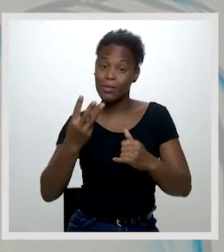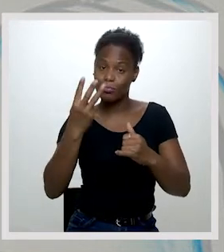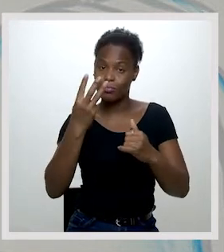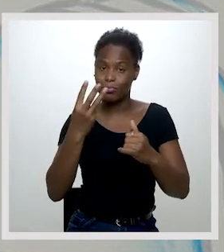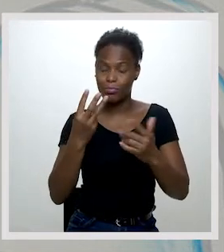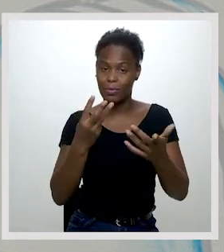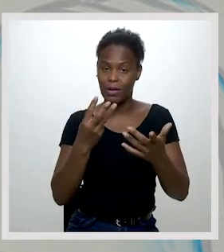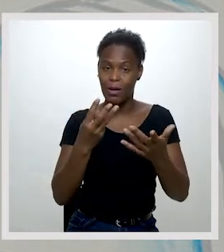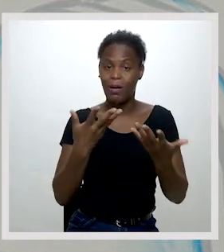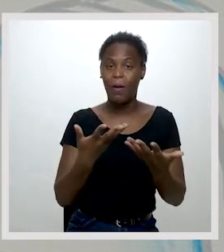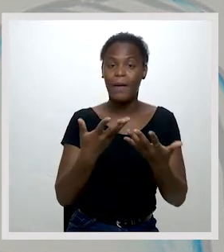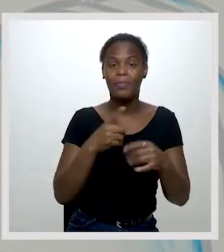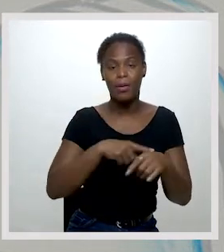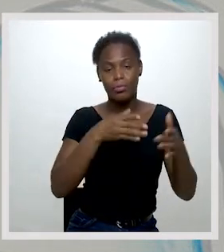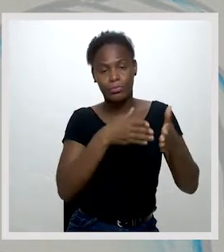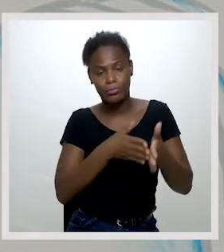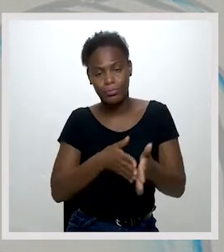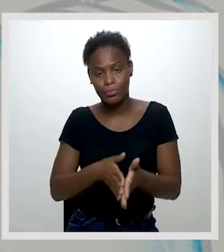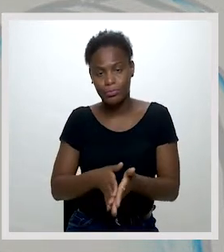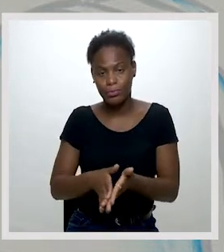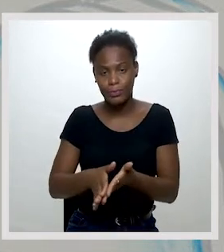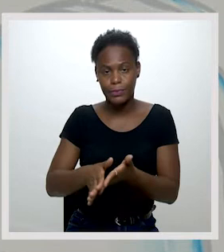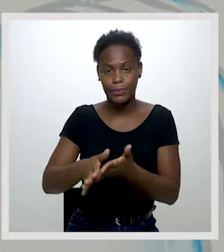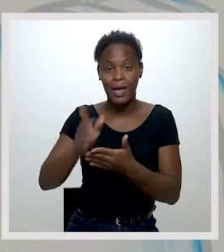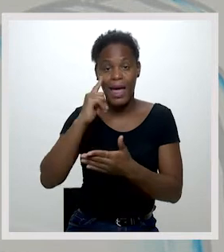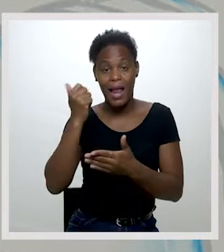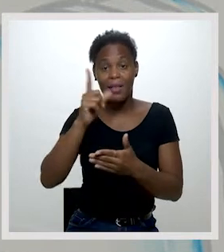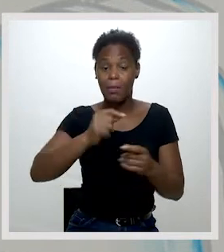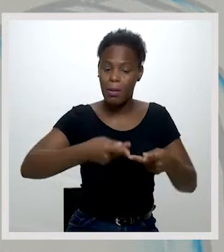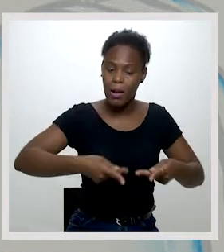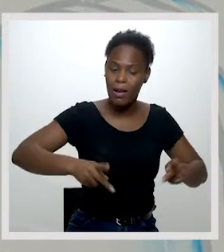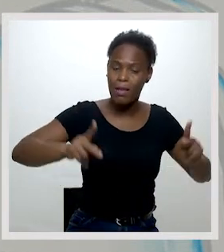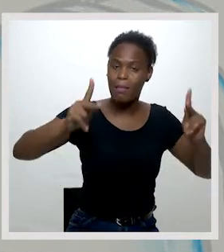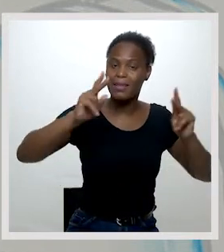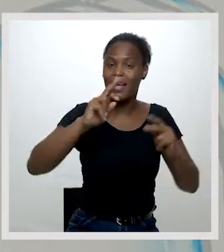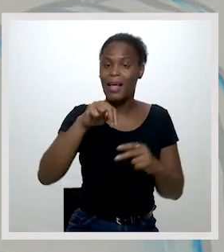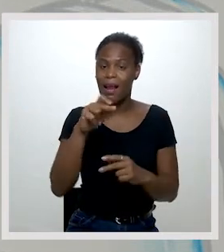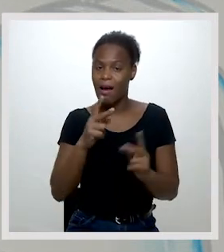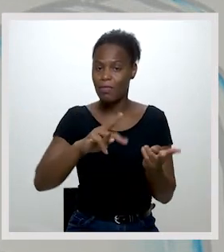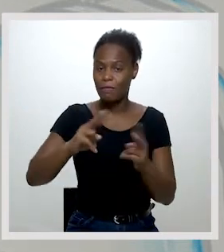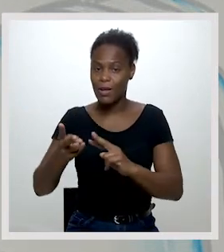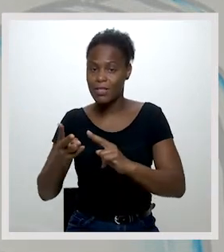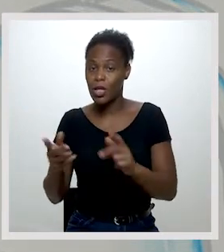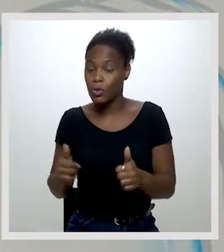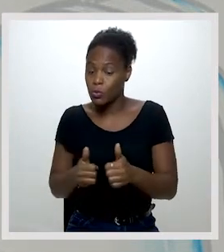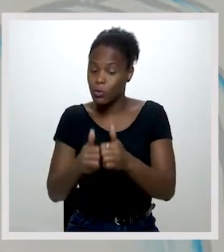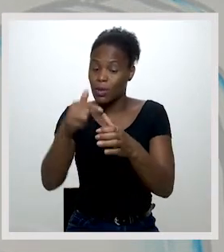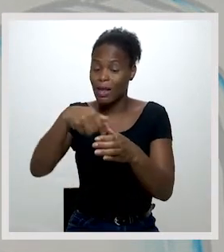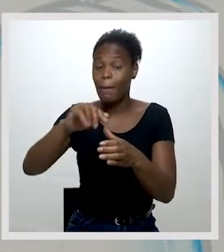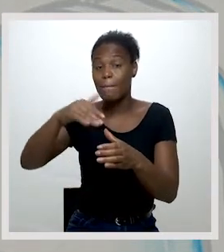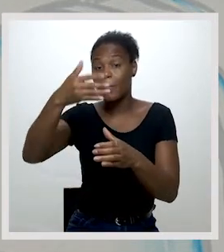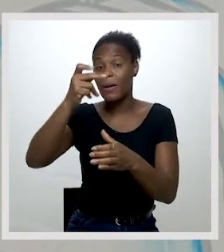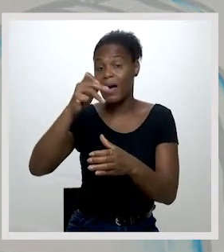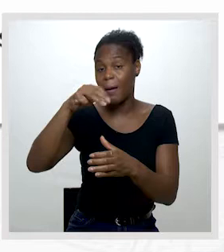que ela vai se deslizar, automaticamente ela também vai libertar o RNA de transferência que trouxe o primeiro aminoácido.